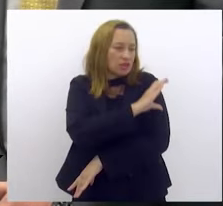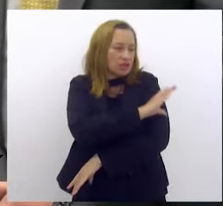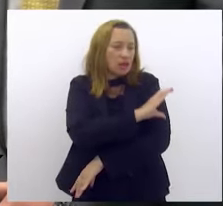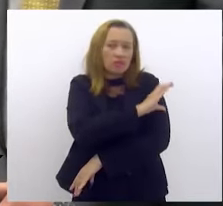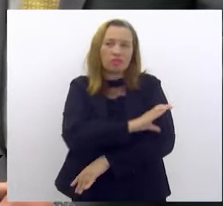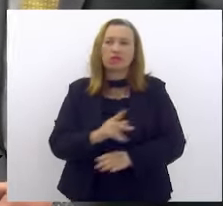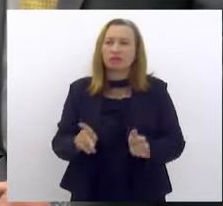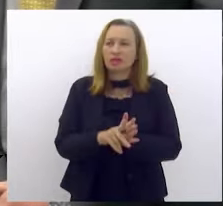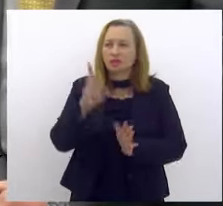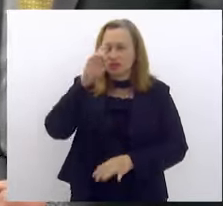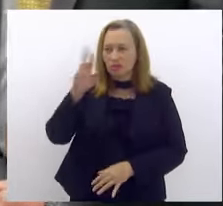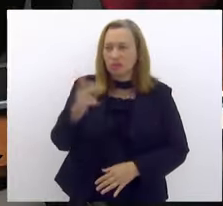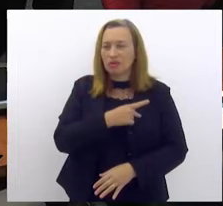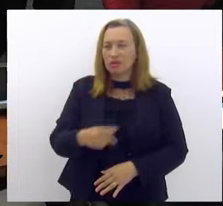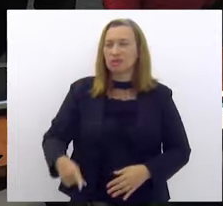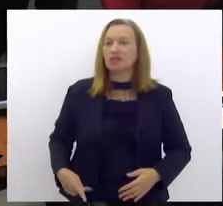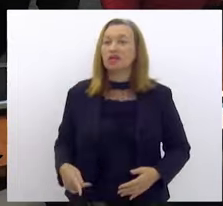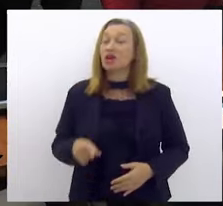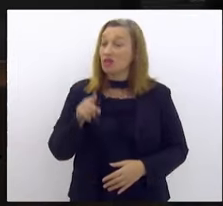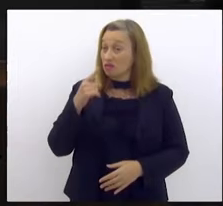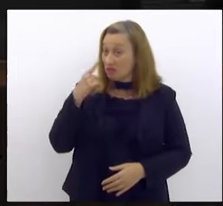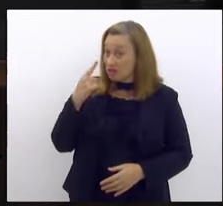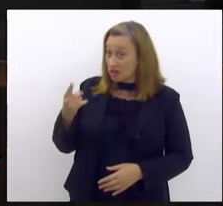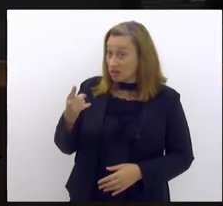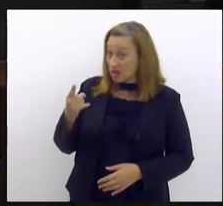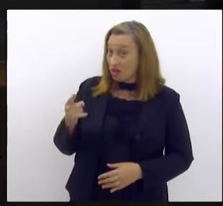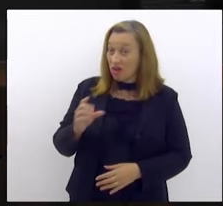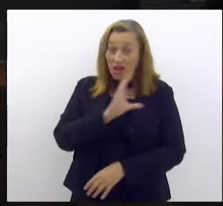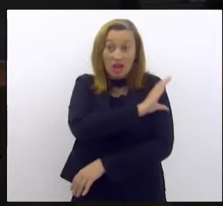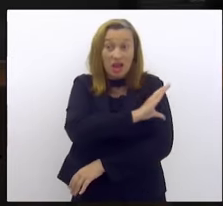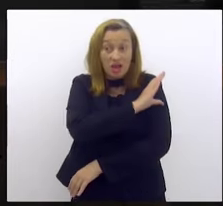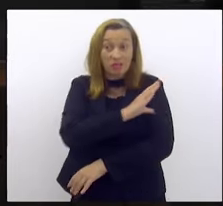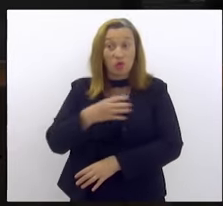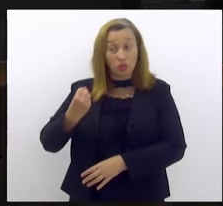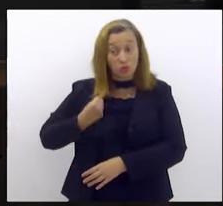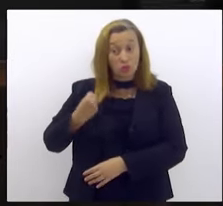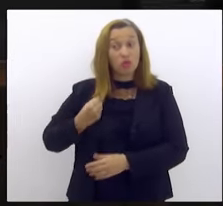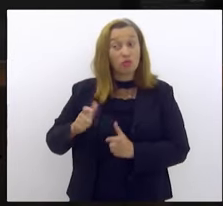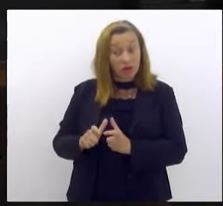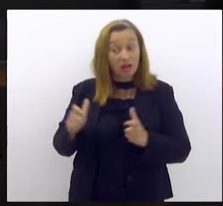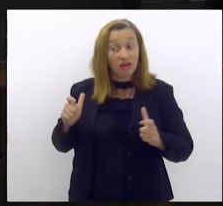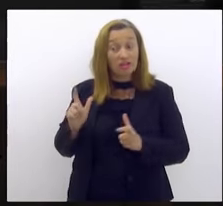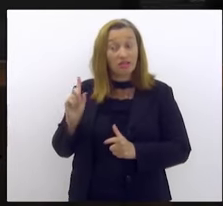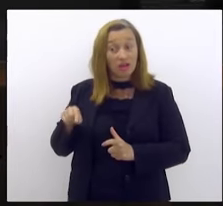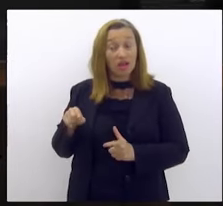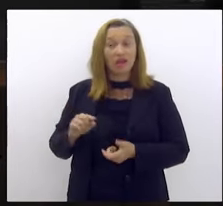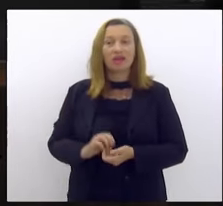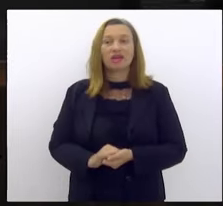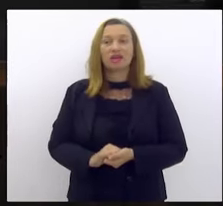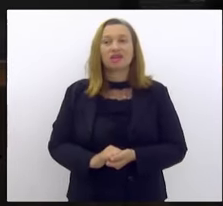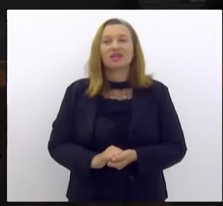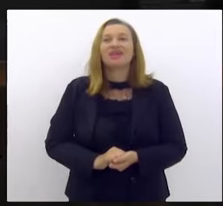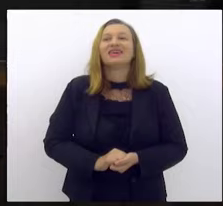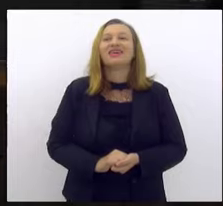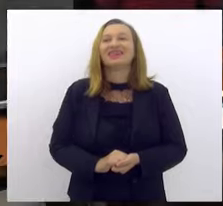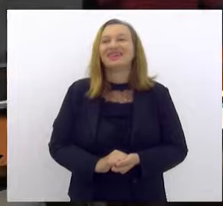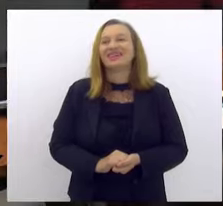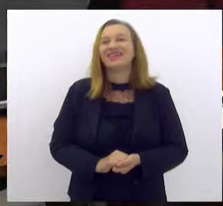Vossa Excelência, presidente. Virou campista, a bancada lá já está grande, Carla. Fala com o Pobel que já tá esgarçado,